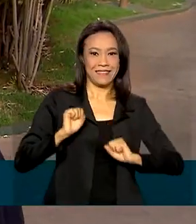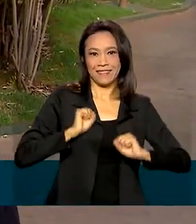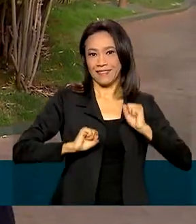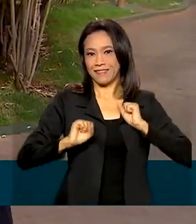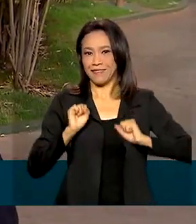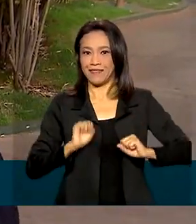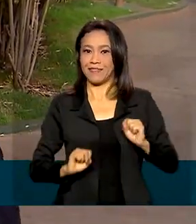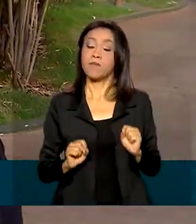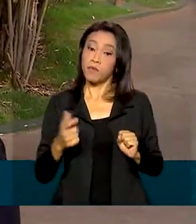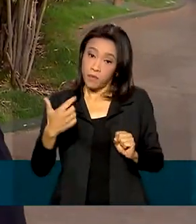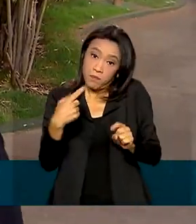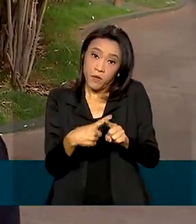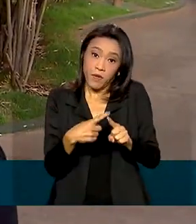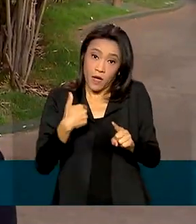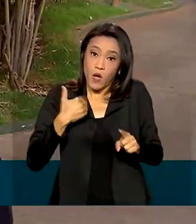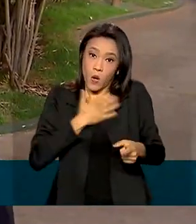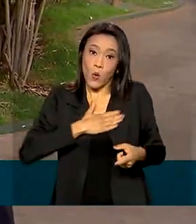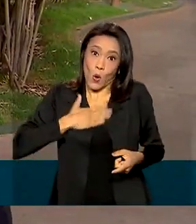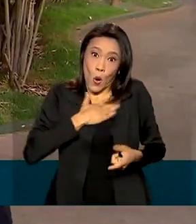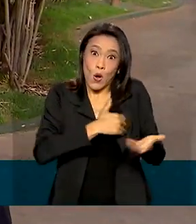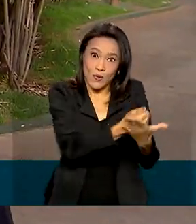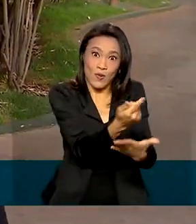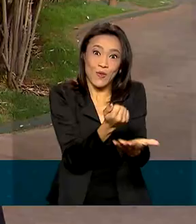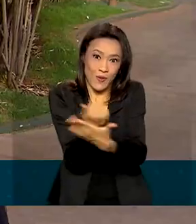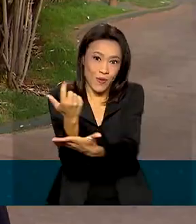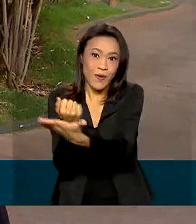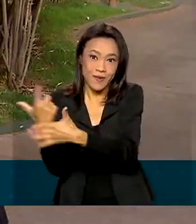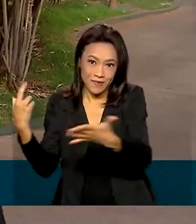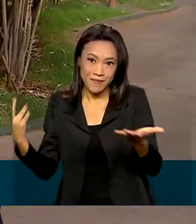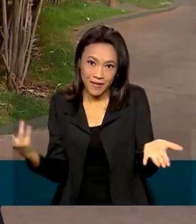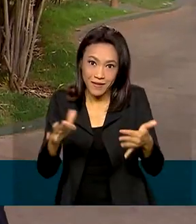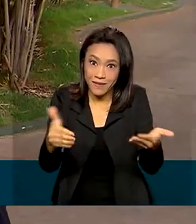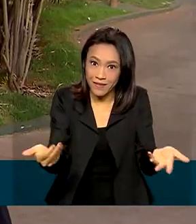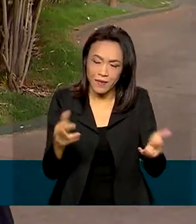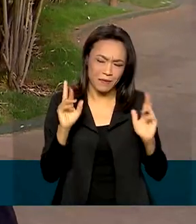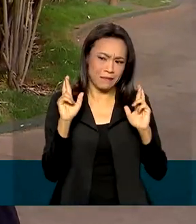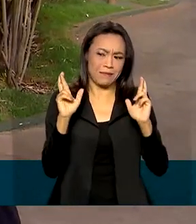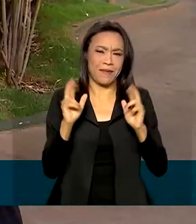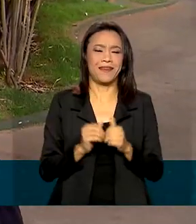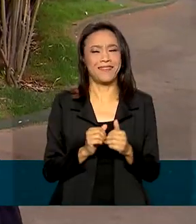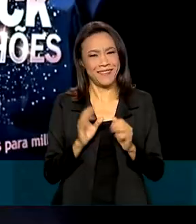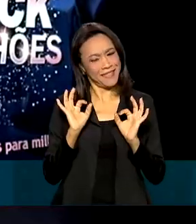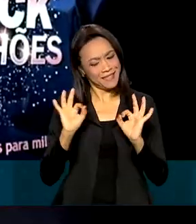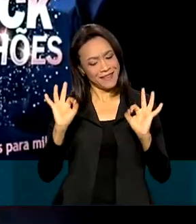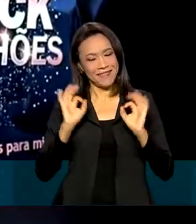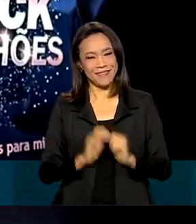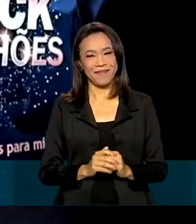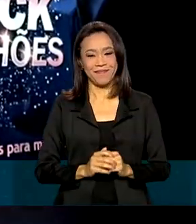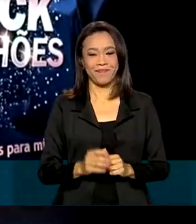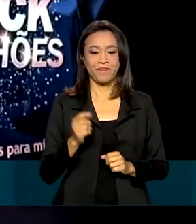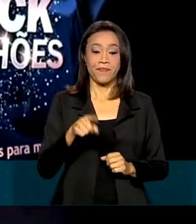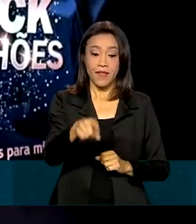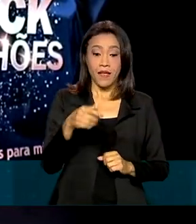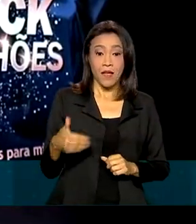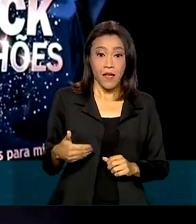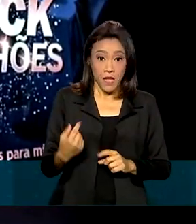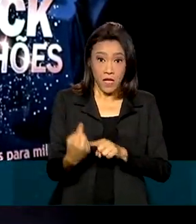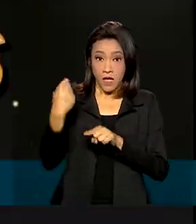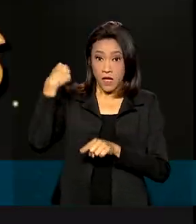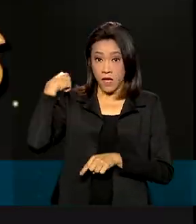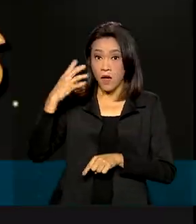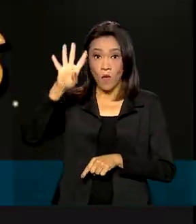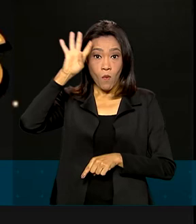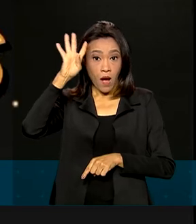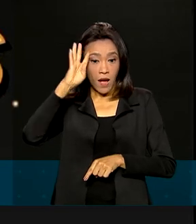e como porque eu também gosto de consumir as coisas. Então eu espero que dê tudo muito certo. Lançada nessa quarta-feira, a